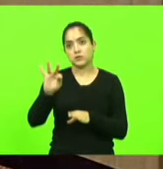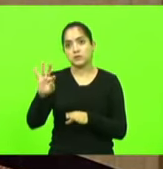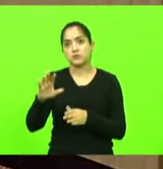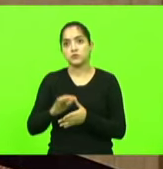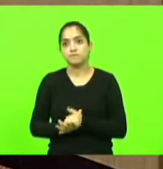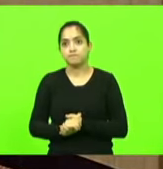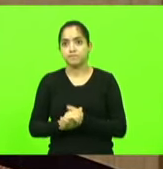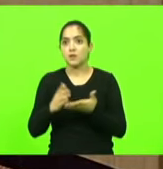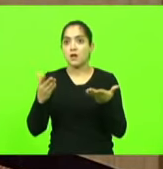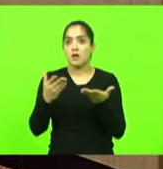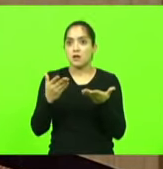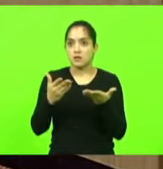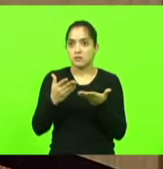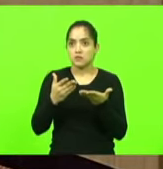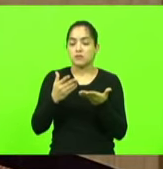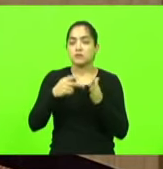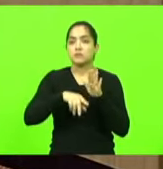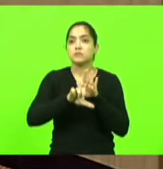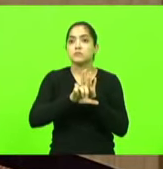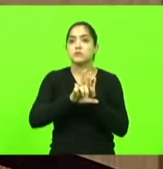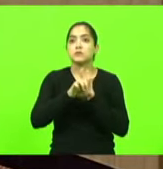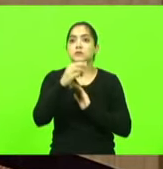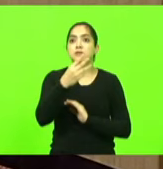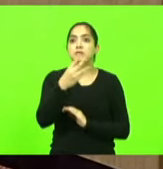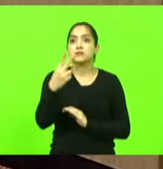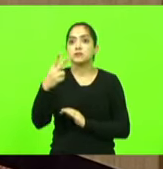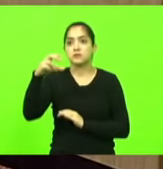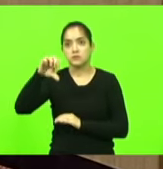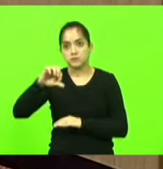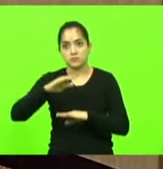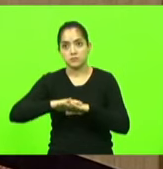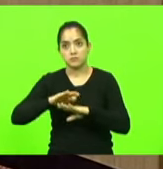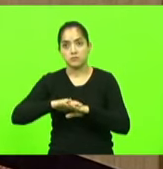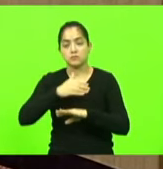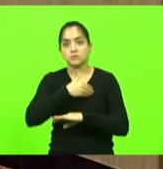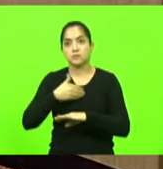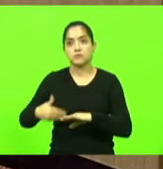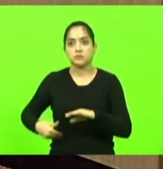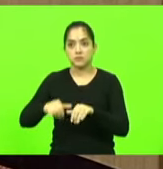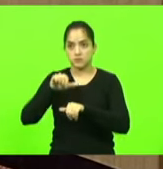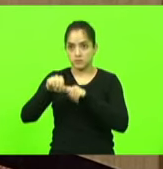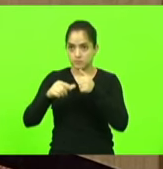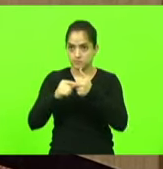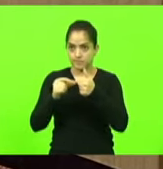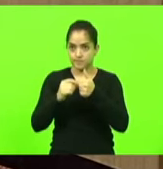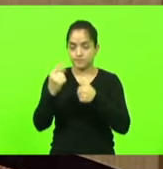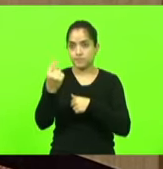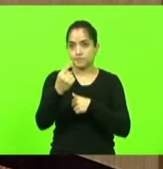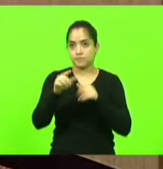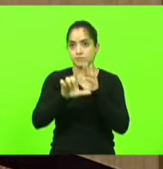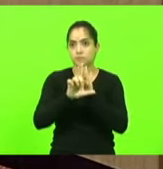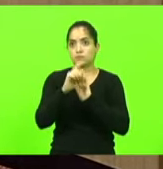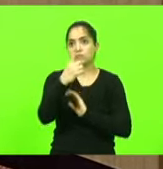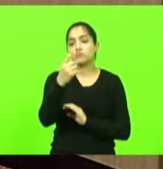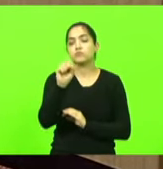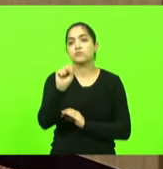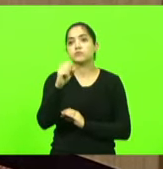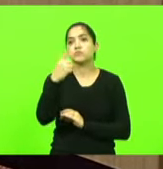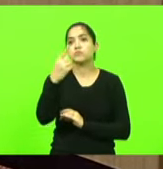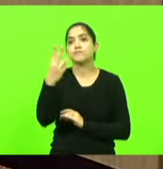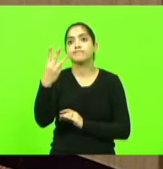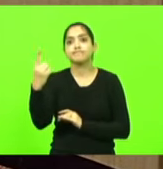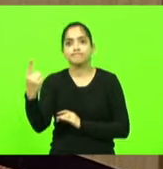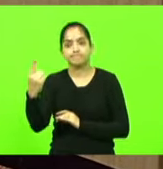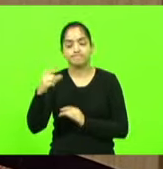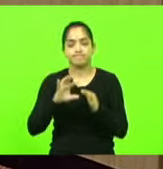Em discussão, projeto de lei 329.1/2021, autor Governo do Estado, altera o artigo 1º da Lei 18.131/2021, que